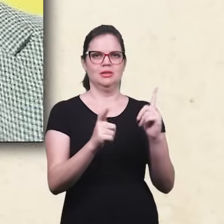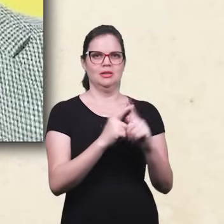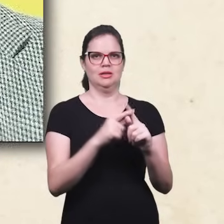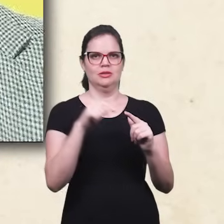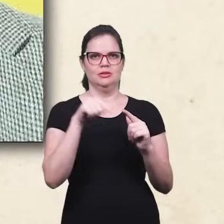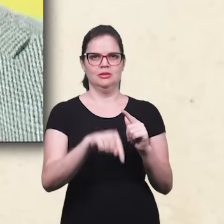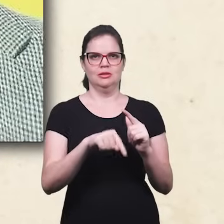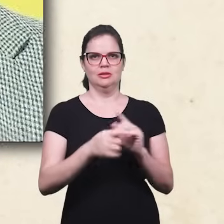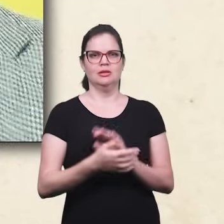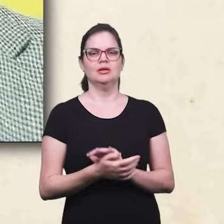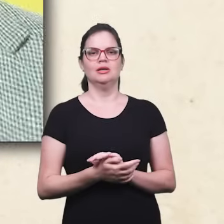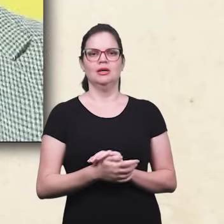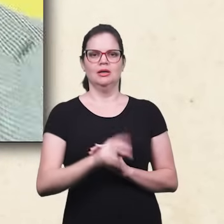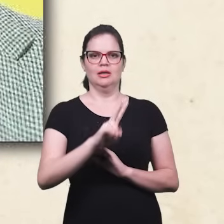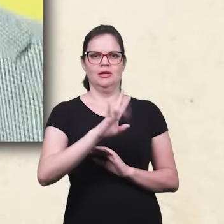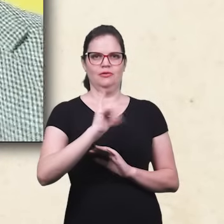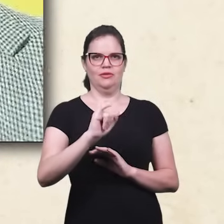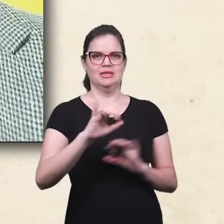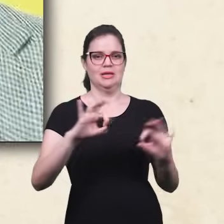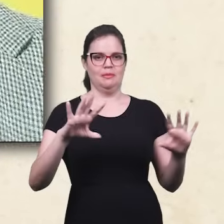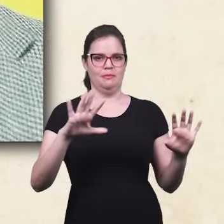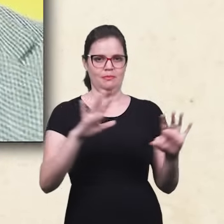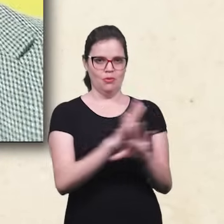aqui para ser concluída